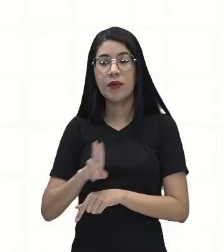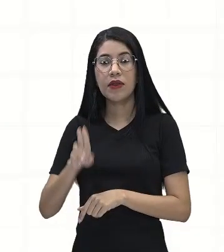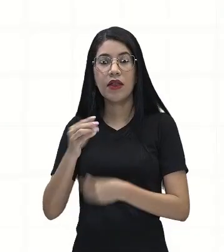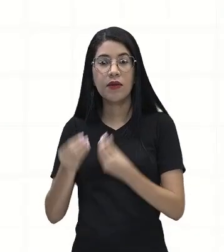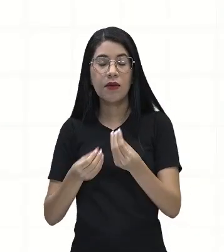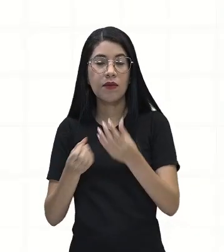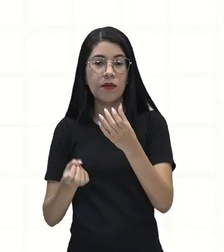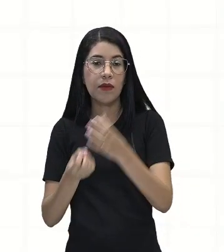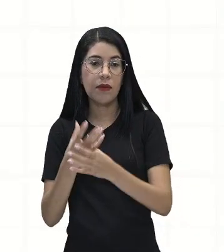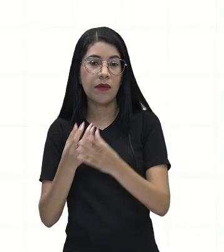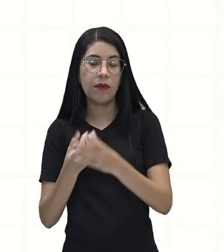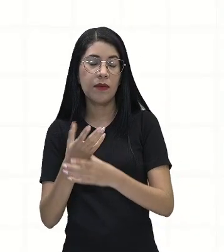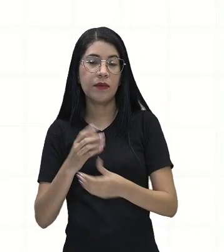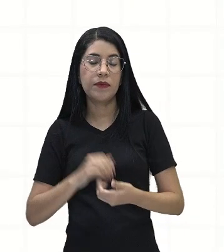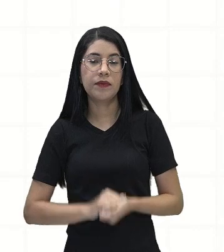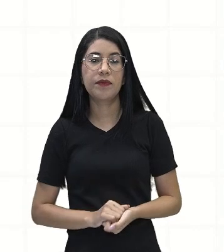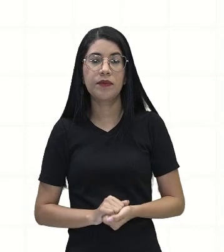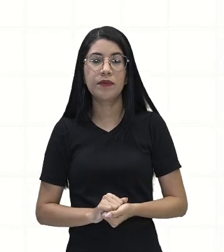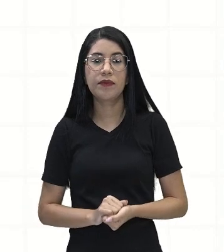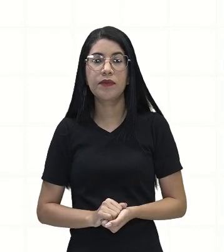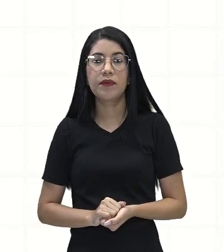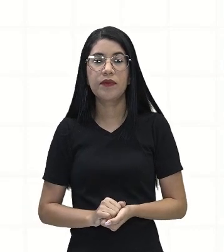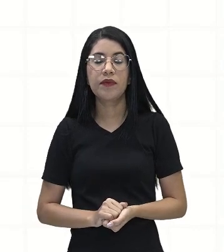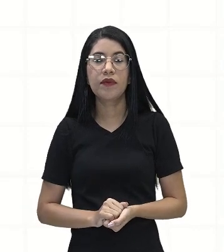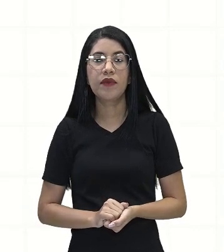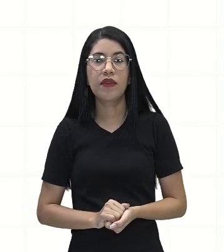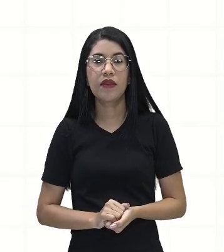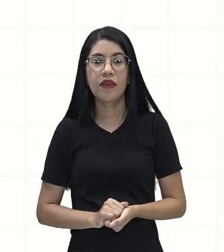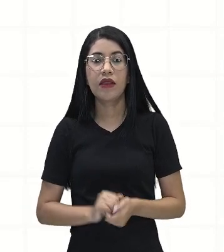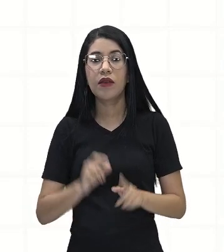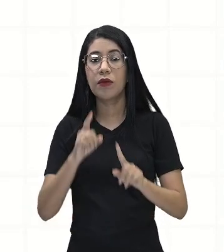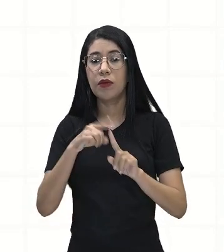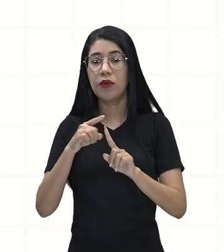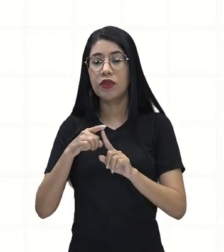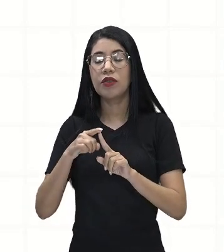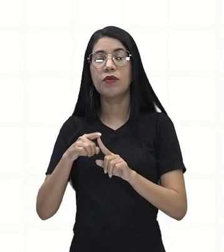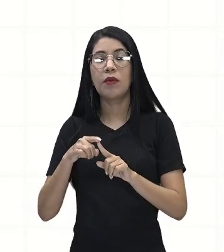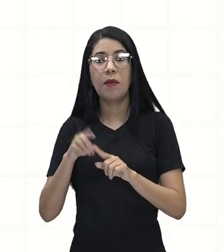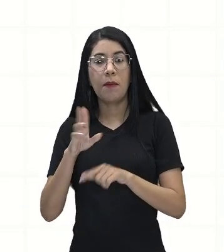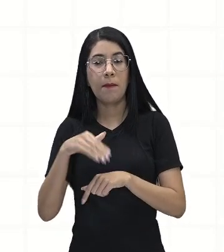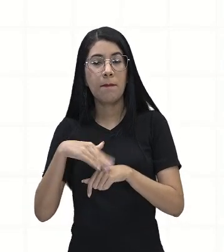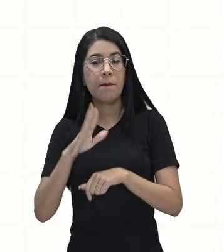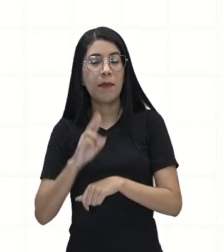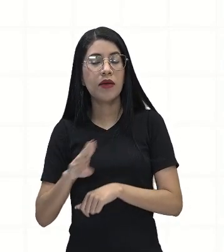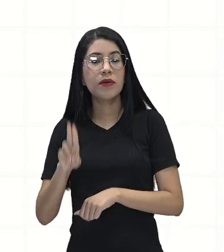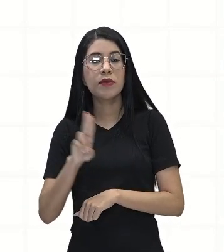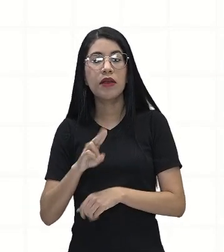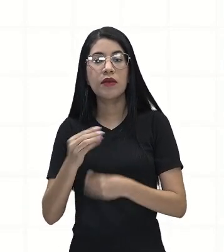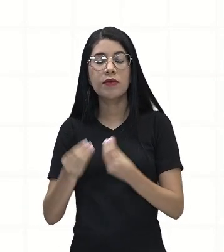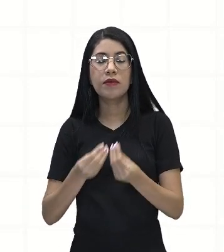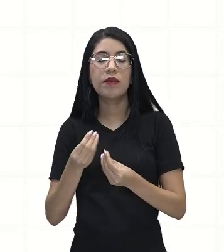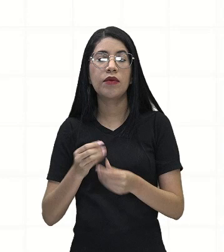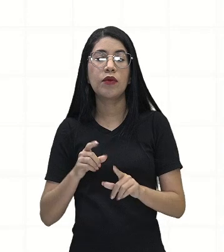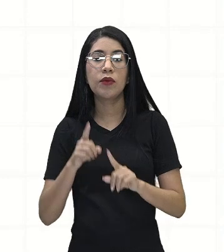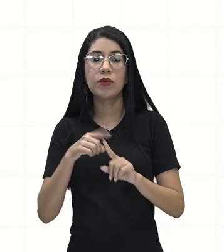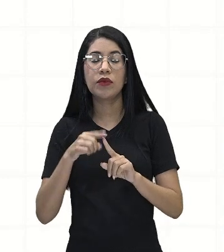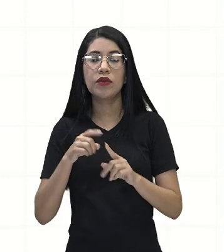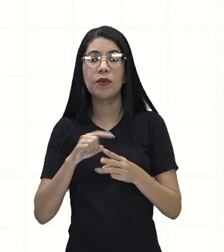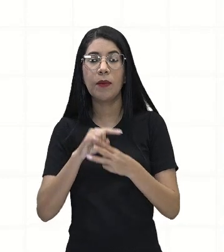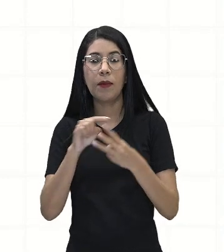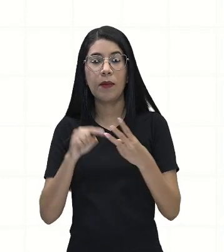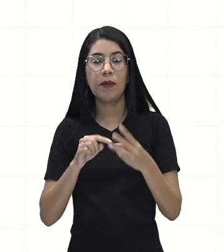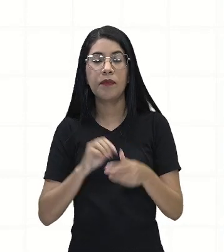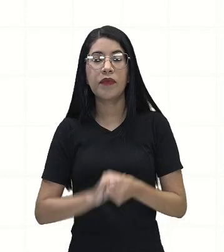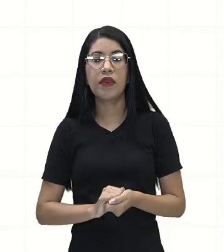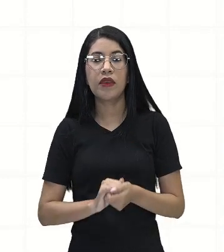produção desses gráficos. Então, os tipos mais importantes de gráficos, nós temos os gráficos